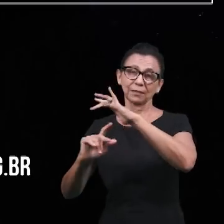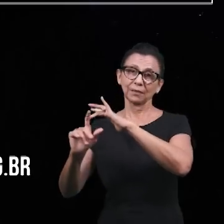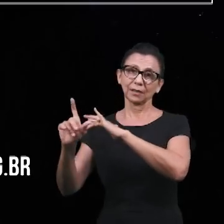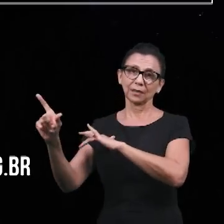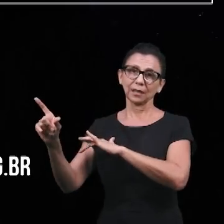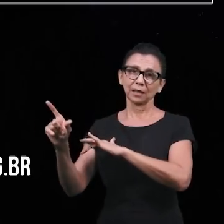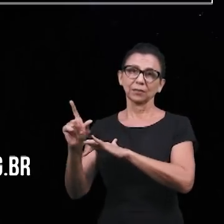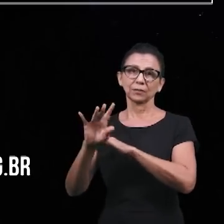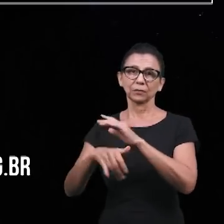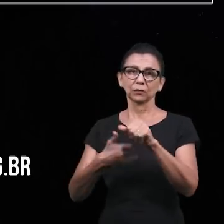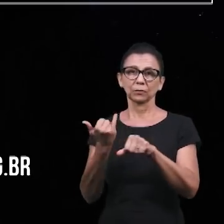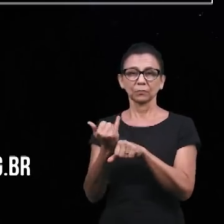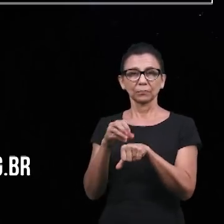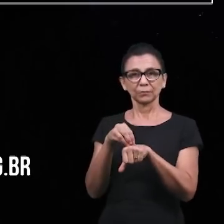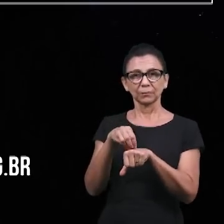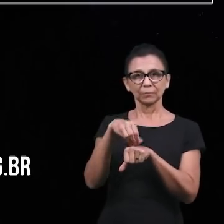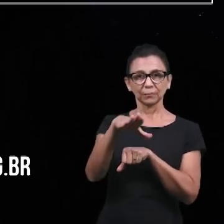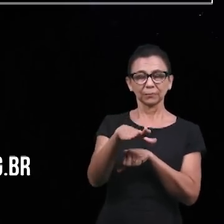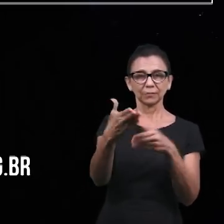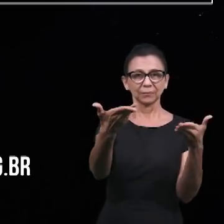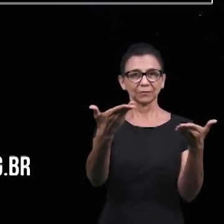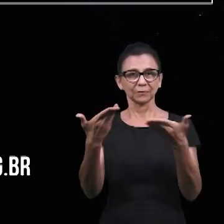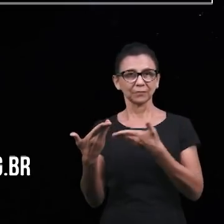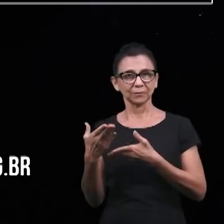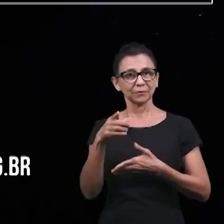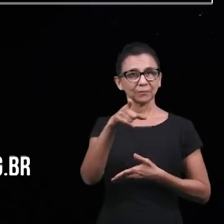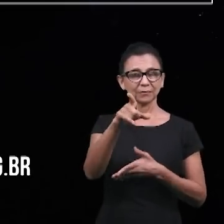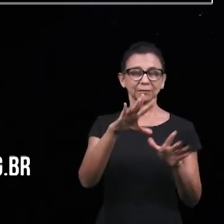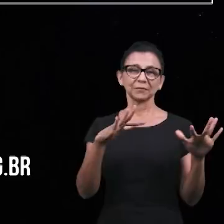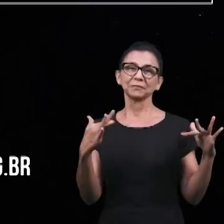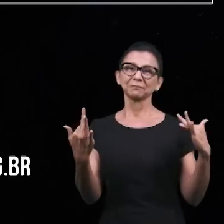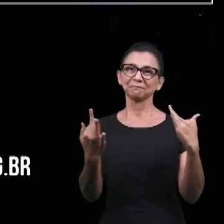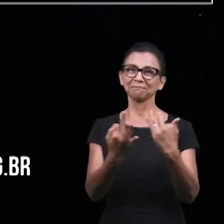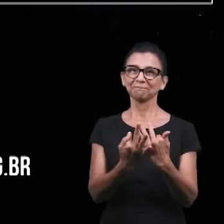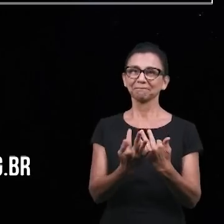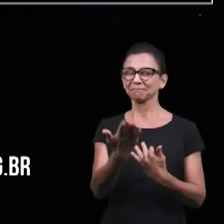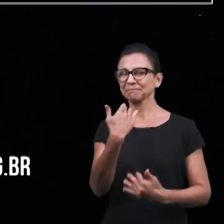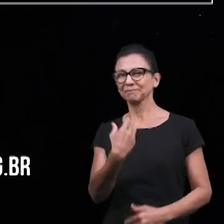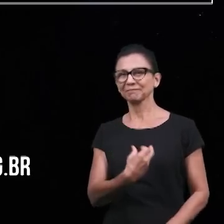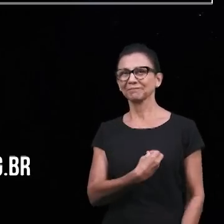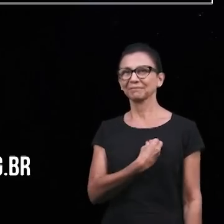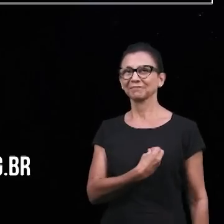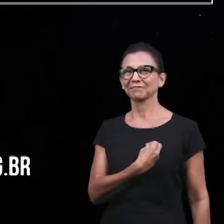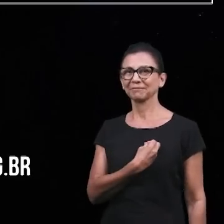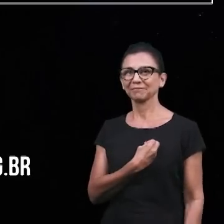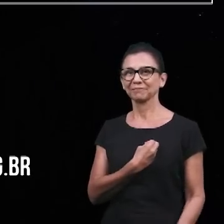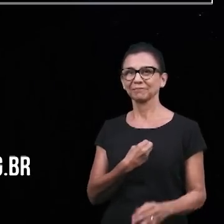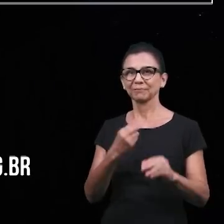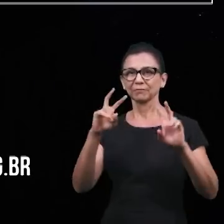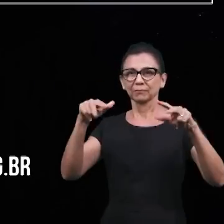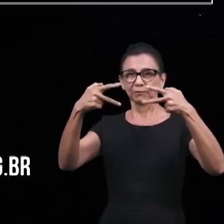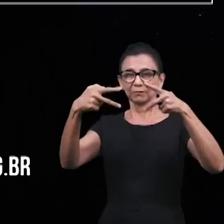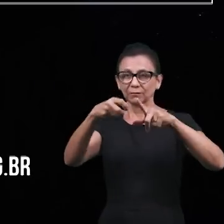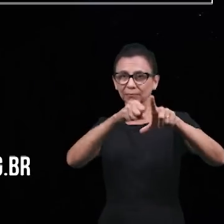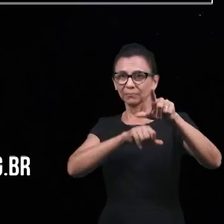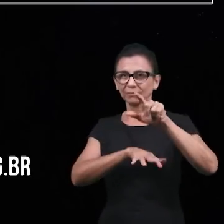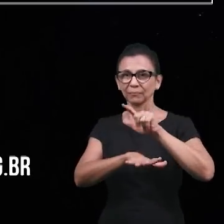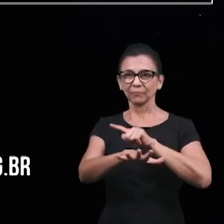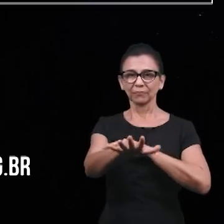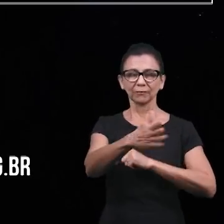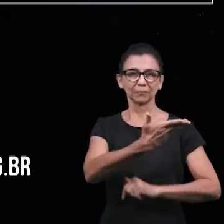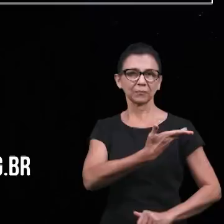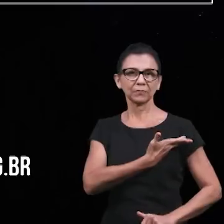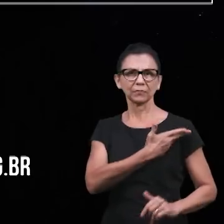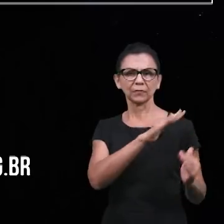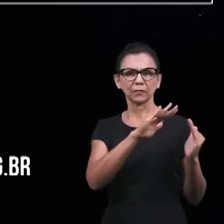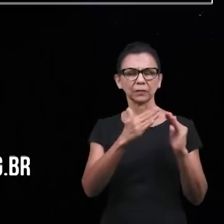Eterno, transmitido por esse canal. Convidamos você e sua família para participarem. Compartilhe esse link, passe para